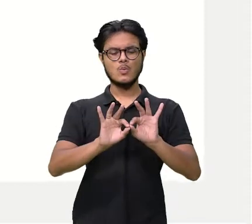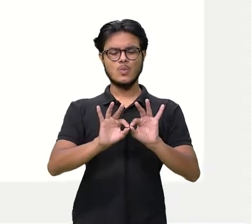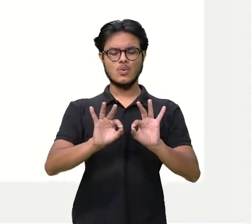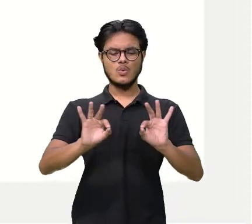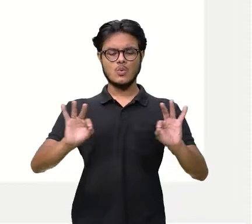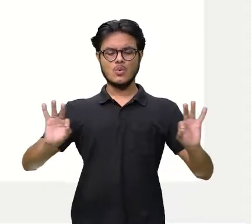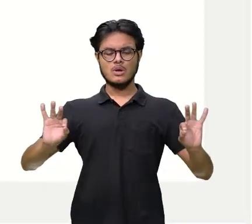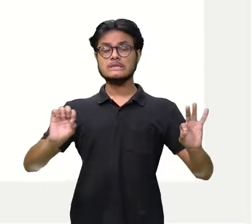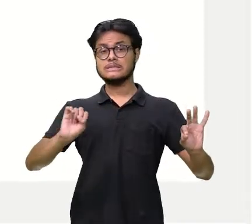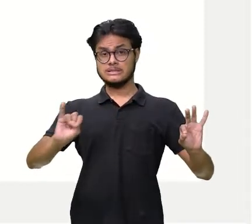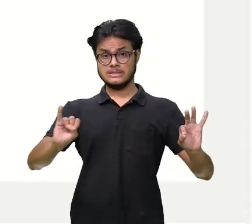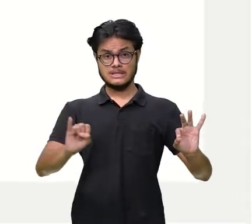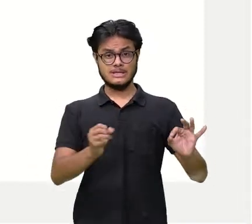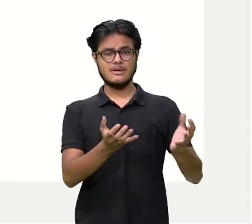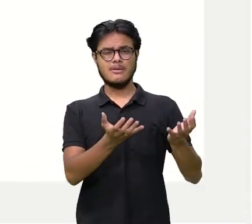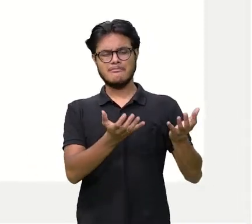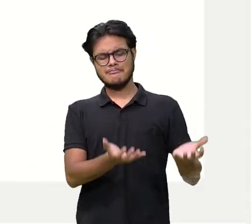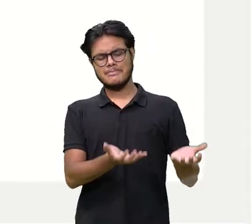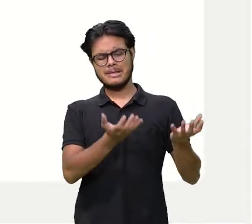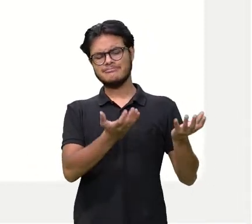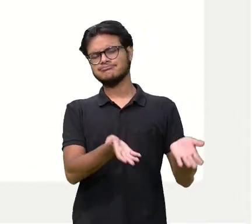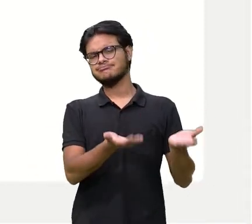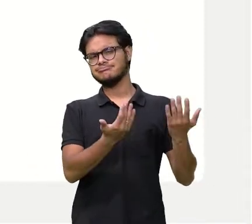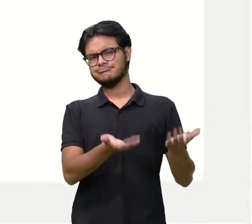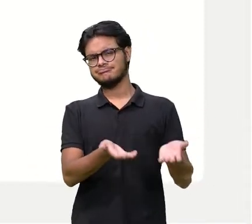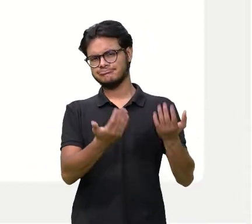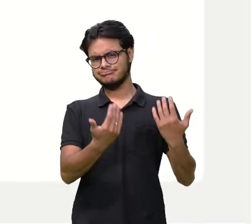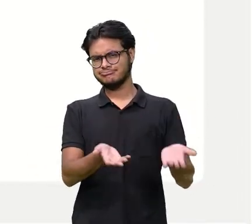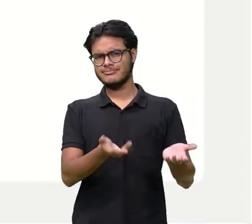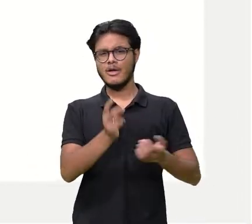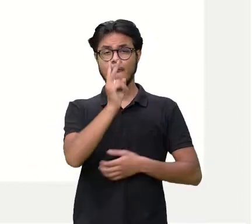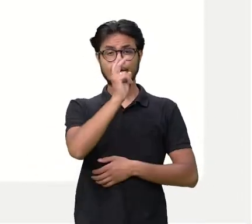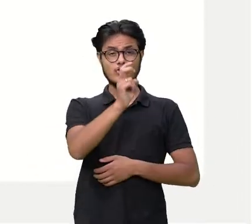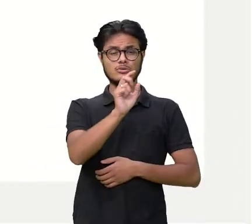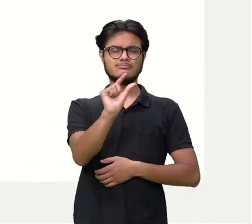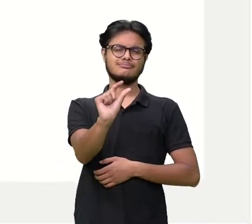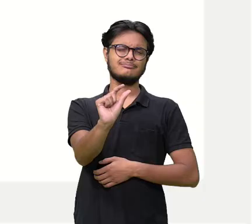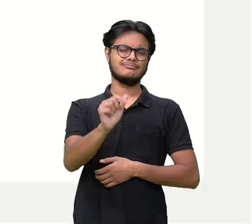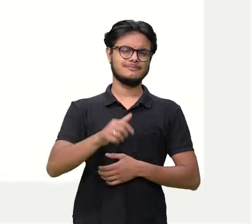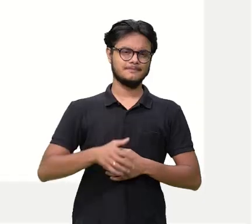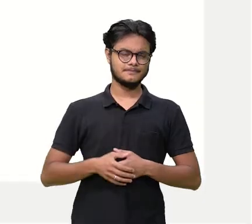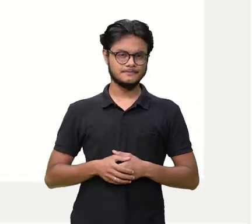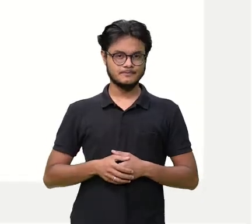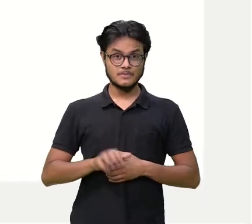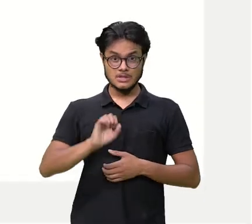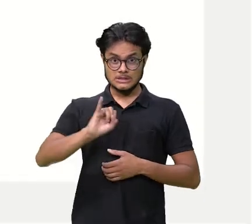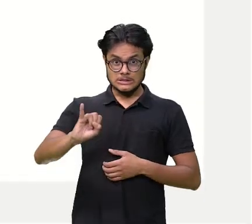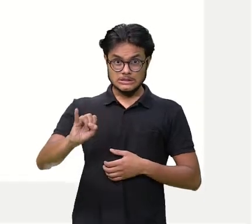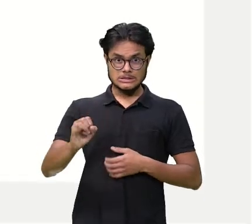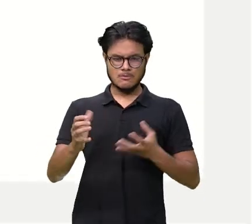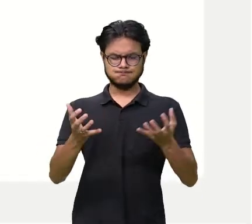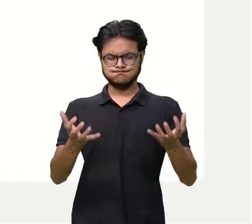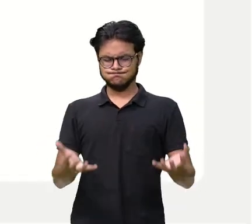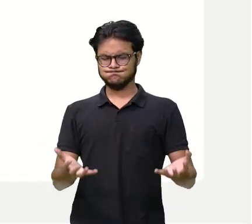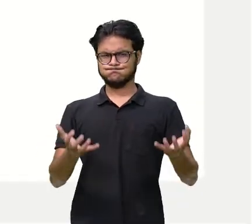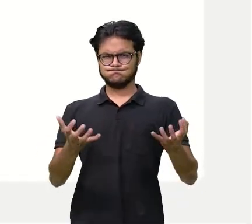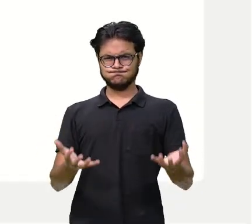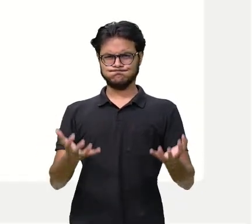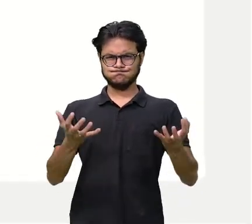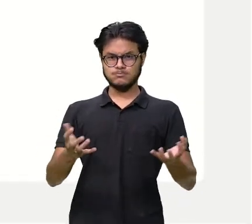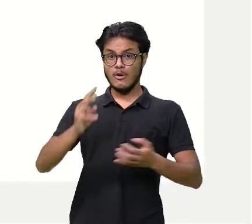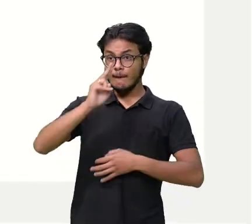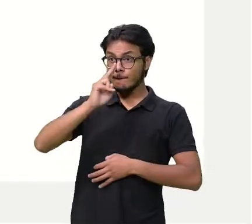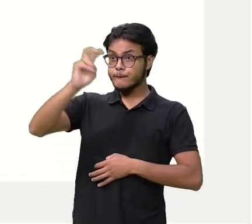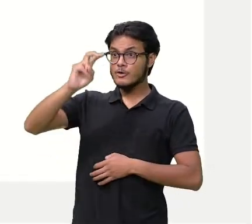for pequena, teremos uma força pequena. Massa grande, força